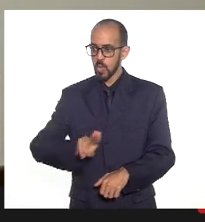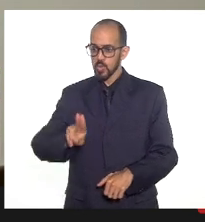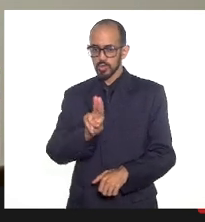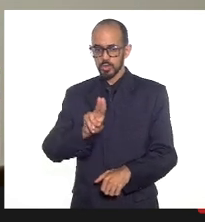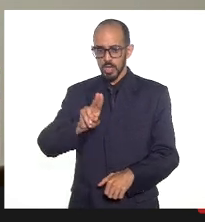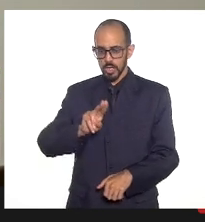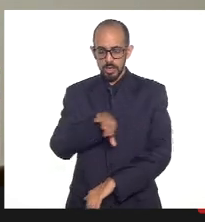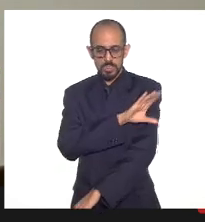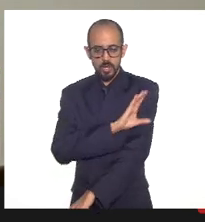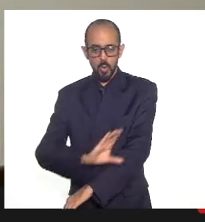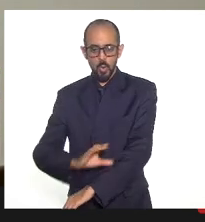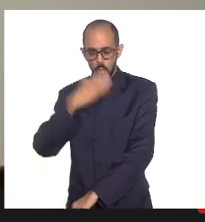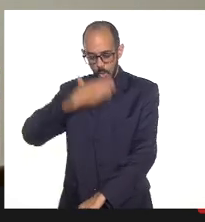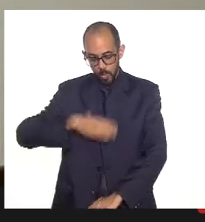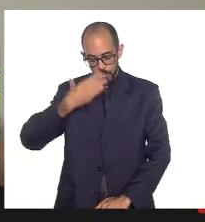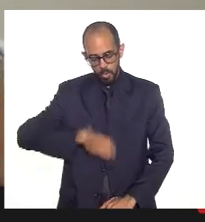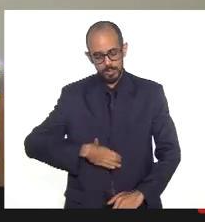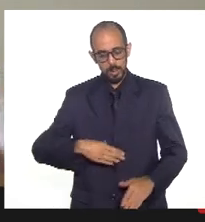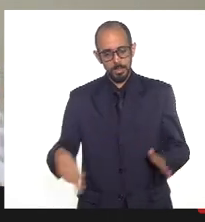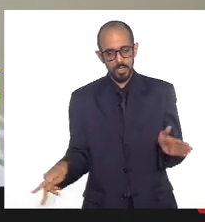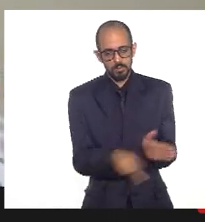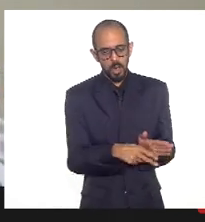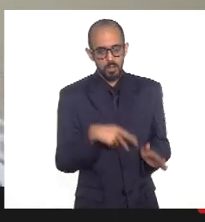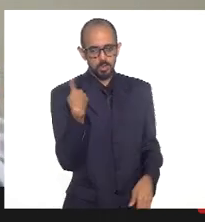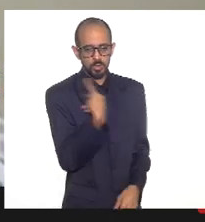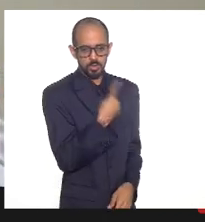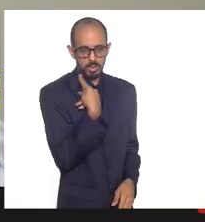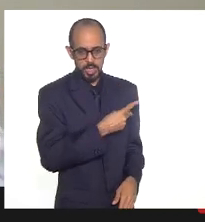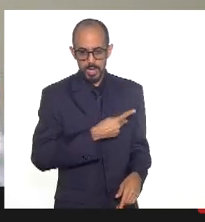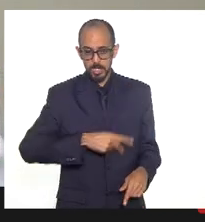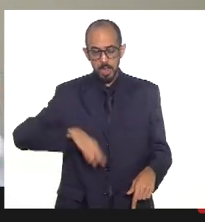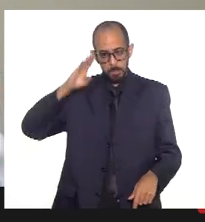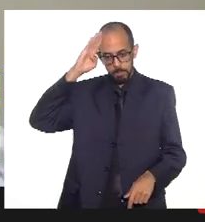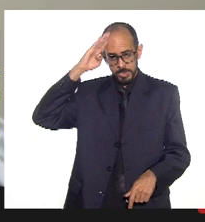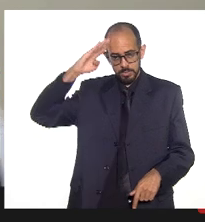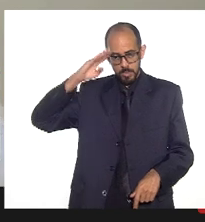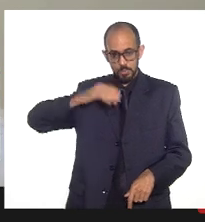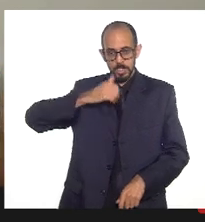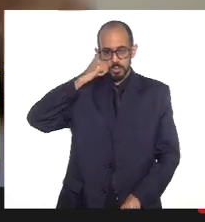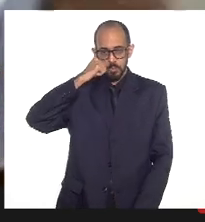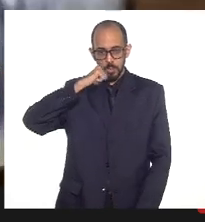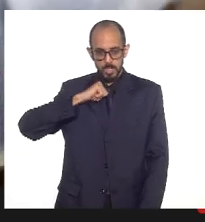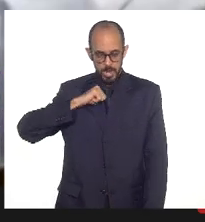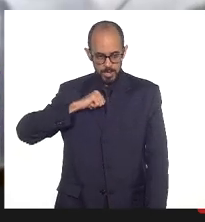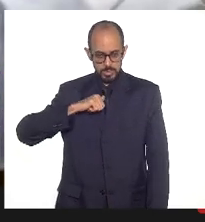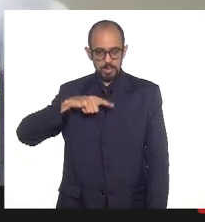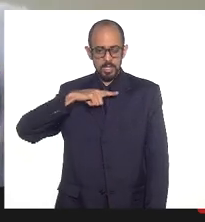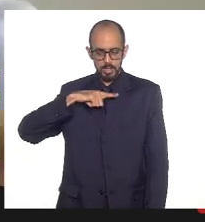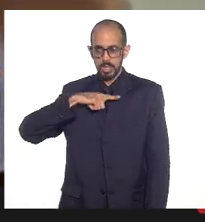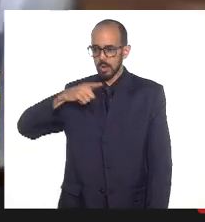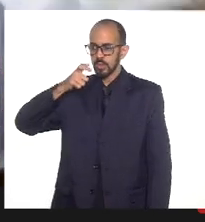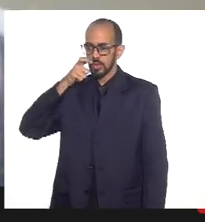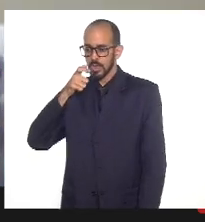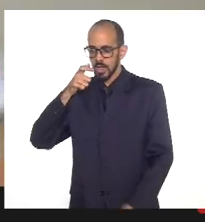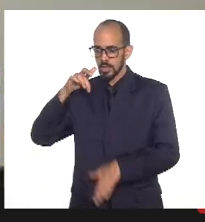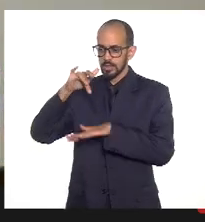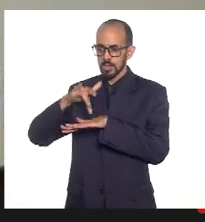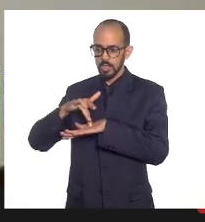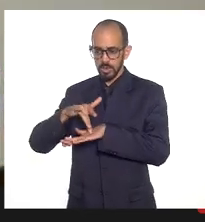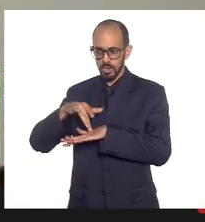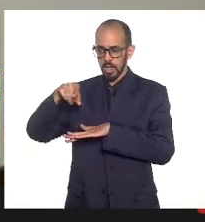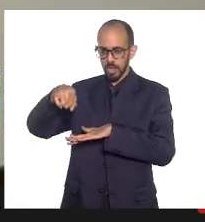de constranger, de agredir jornalistas, notadamente mulheres, é bom que se note, não é? Tem uma predileção por constranger e